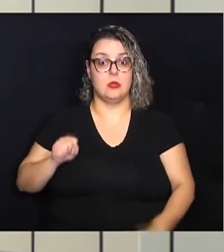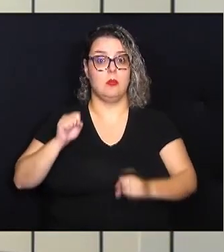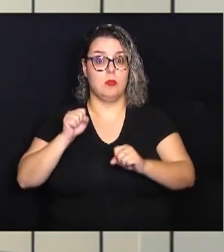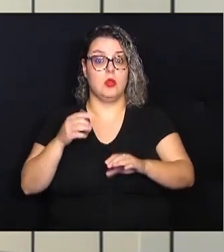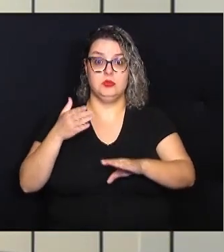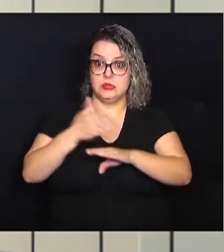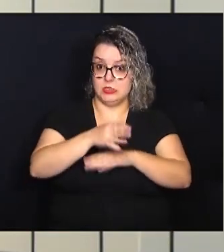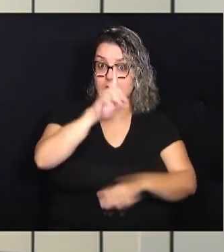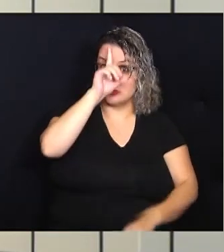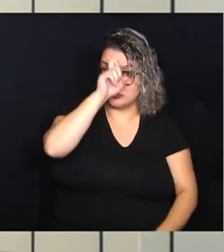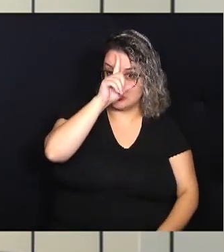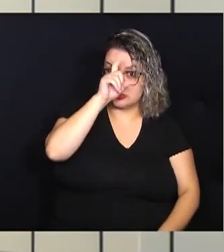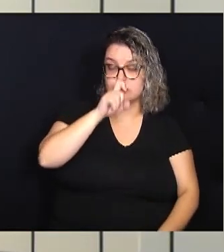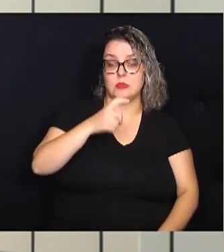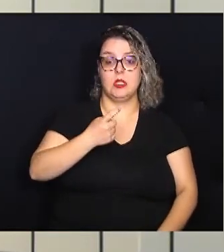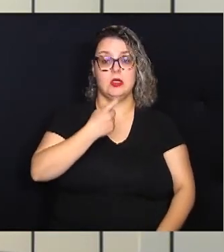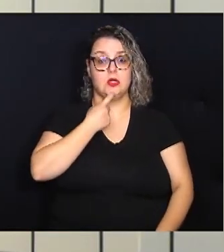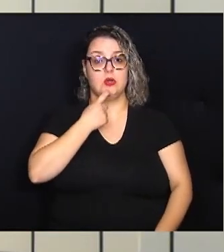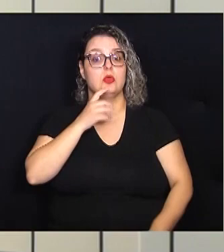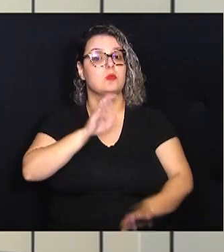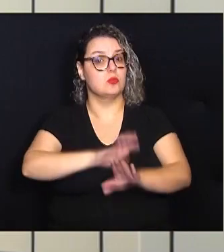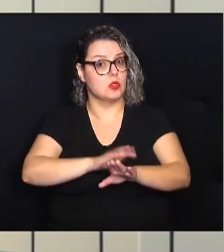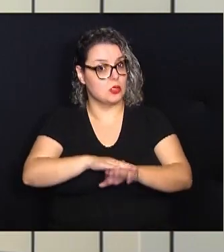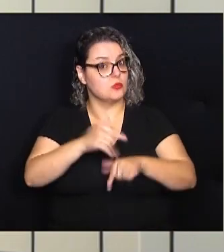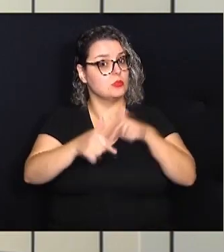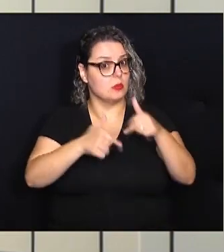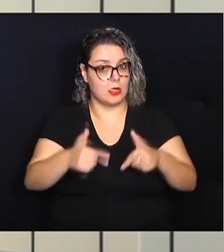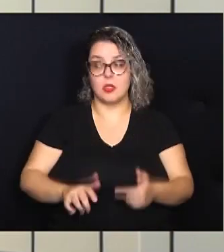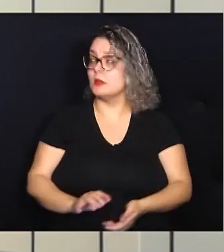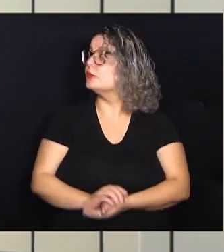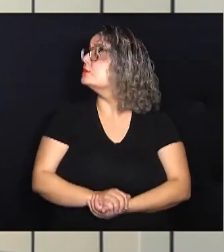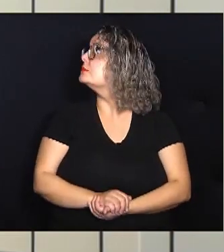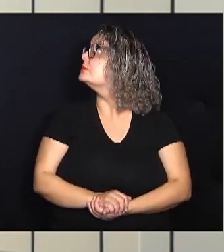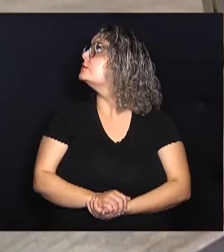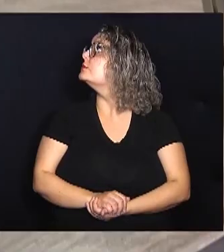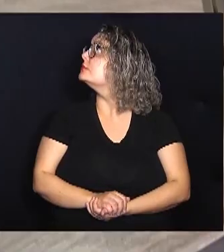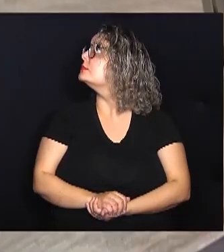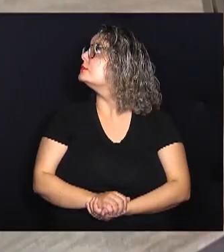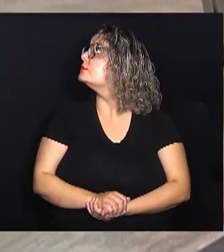de Campinas para exercer o trabalho.